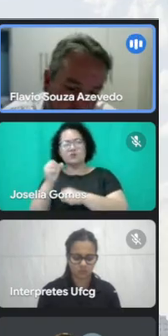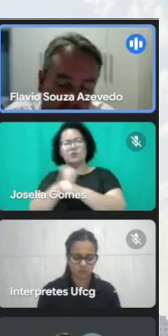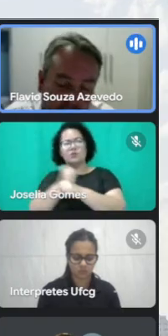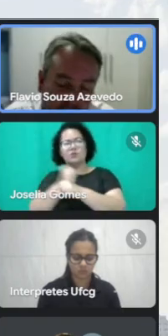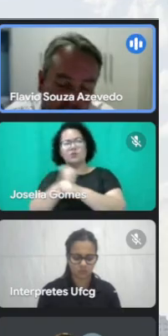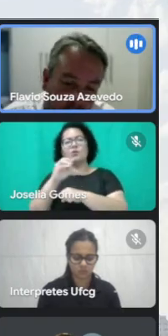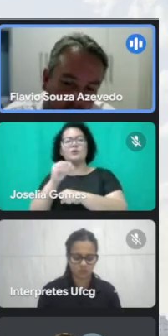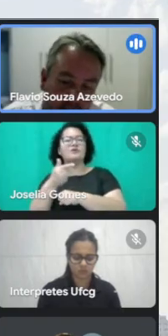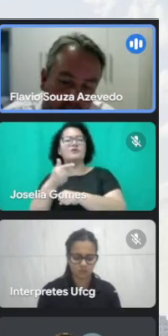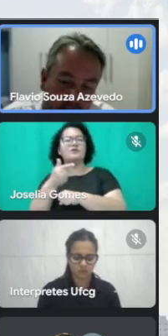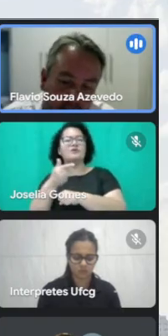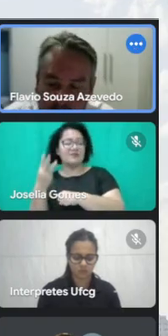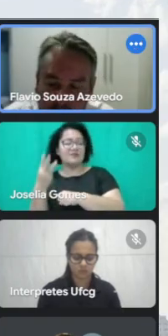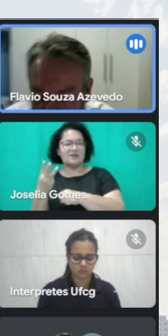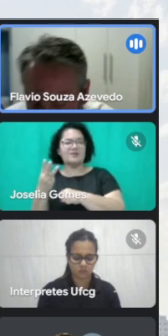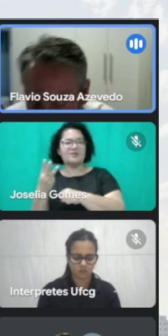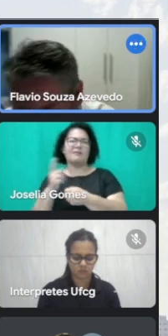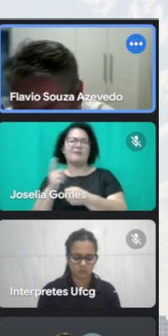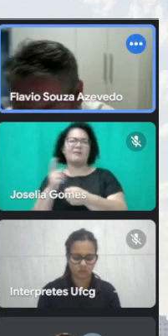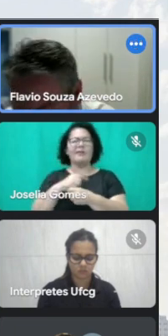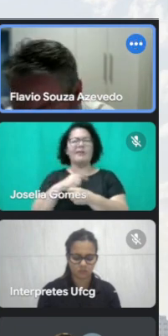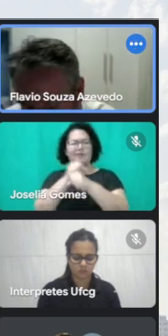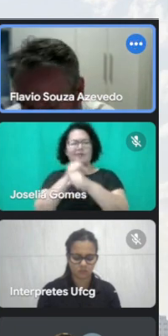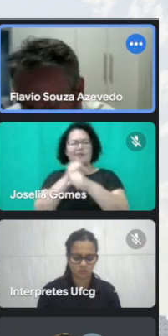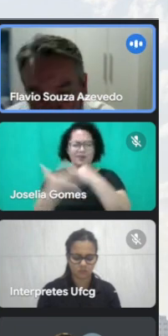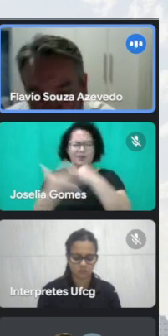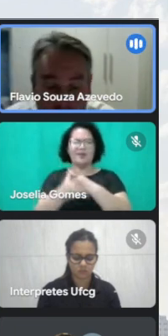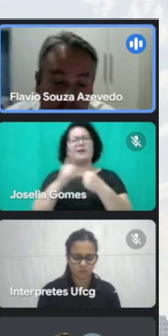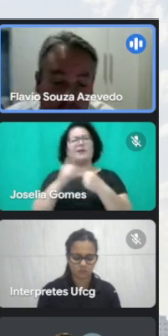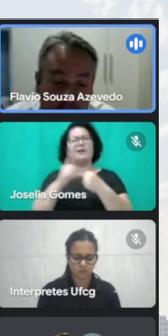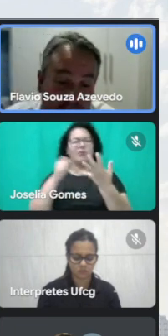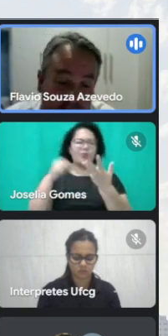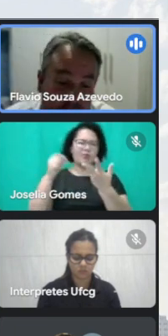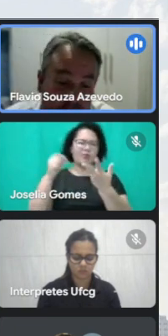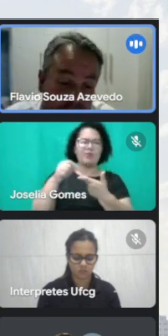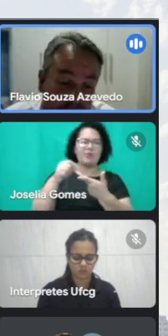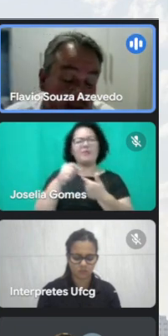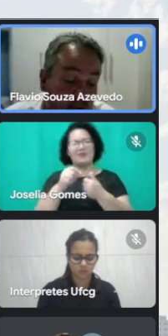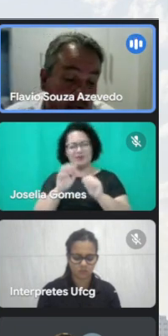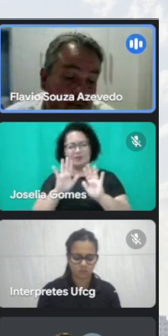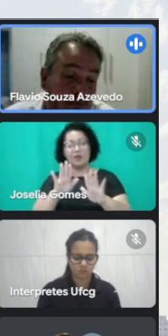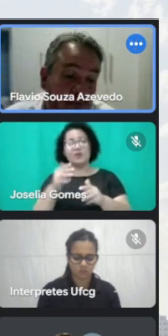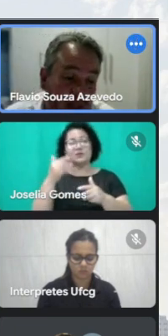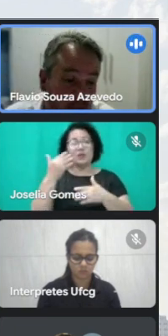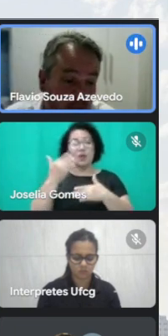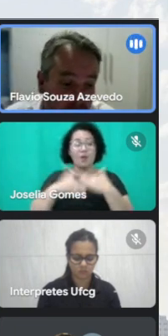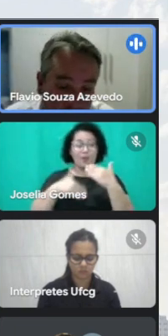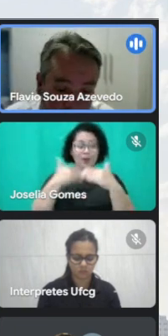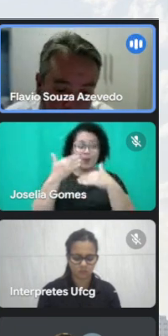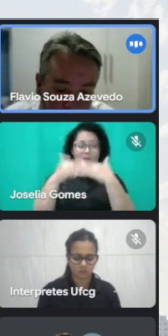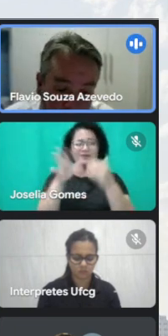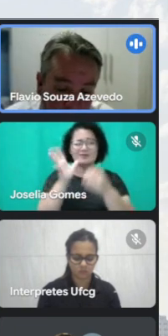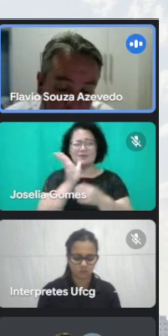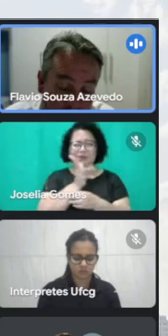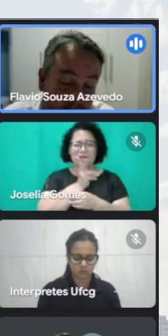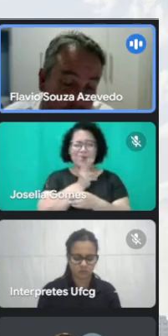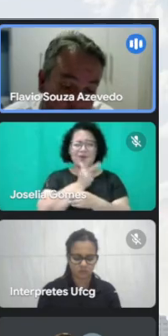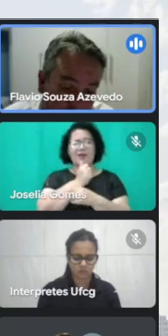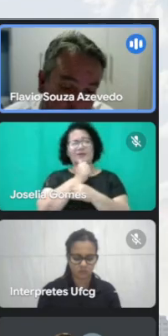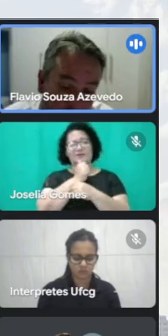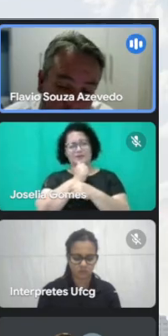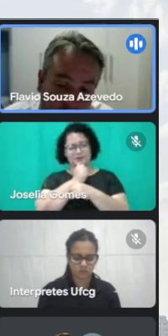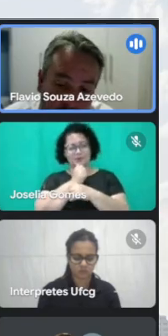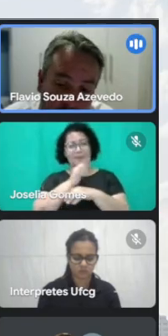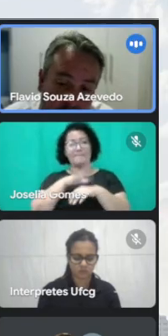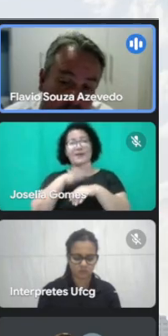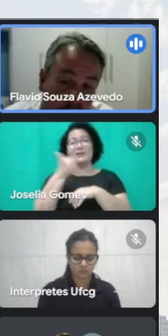do claro, né, teve pandemia, teve todo aquele drama, mas é um processo demorado. Niterói foi a mesma coisa, mais de 10